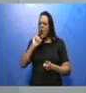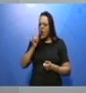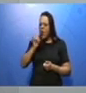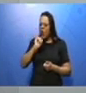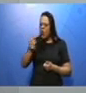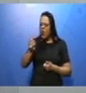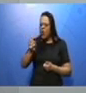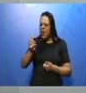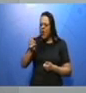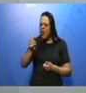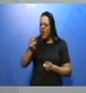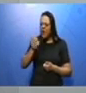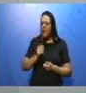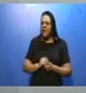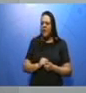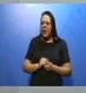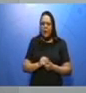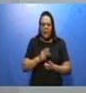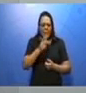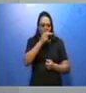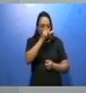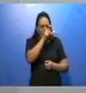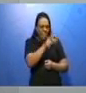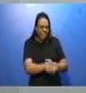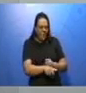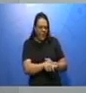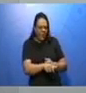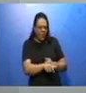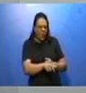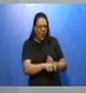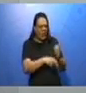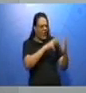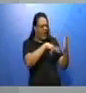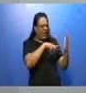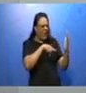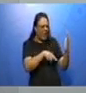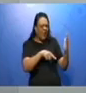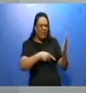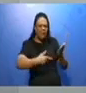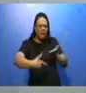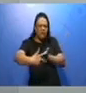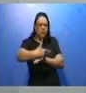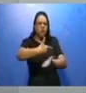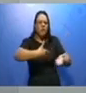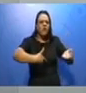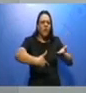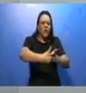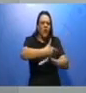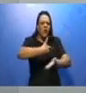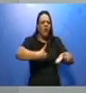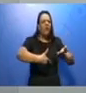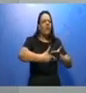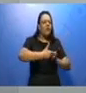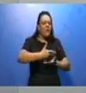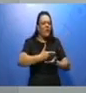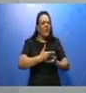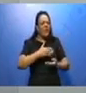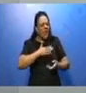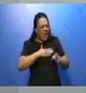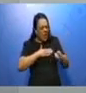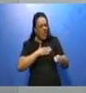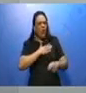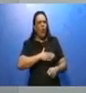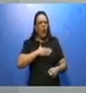e atrair esse leitor para que ele realmente se sinta envolvido na viagem. Então,